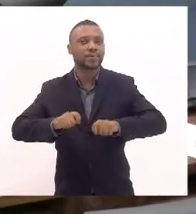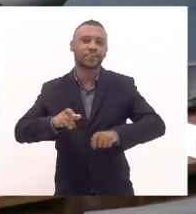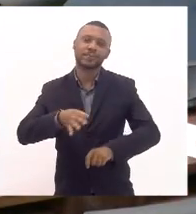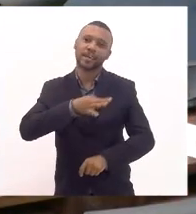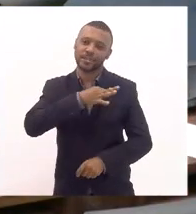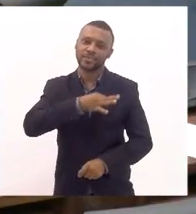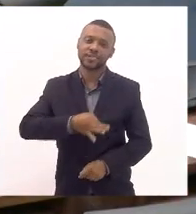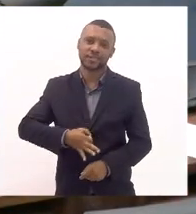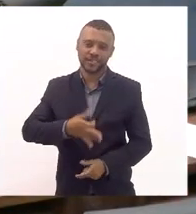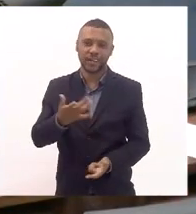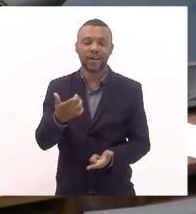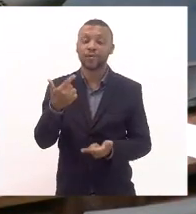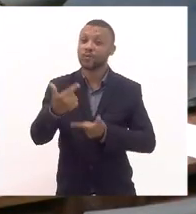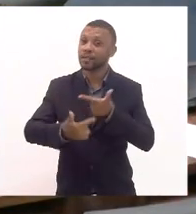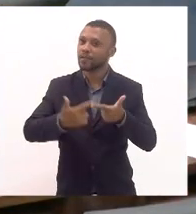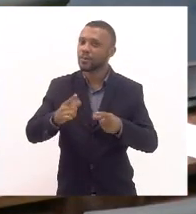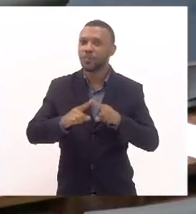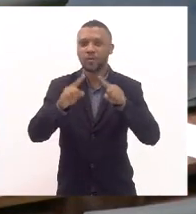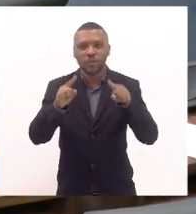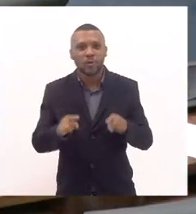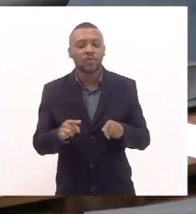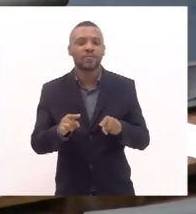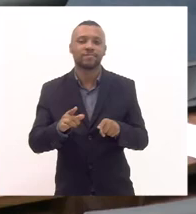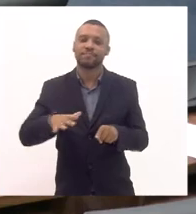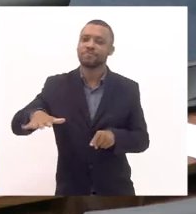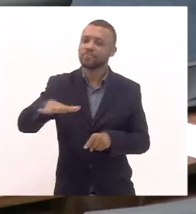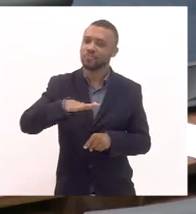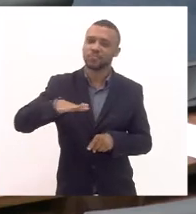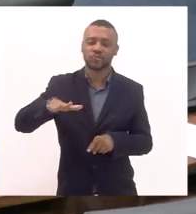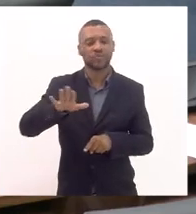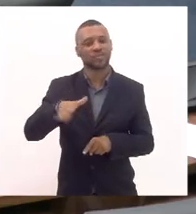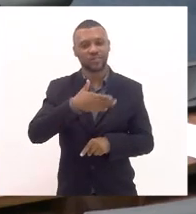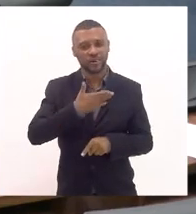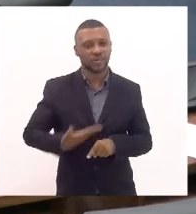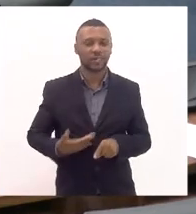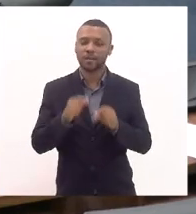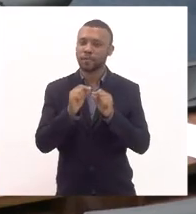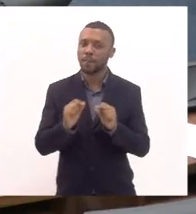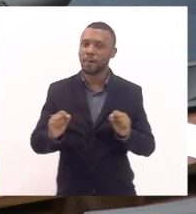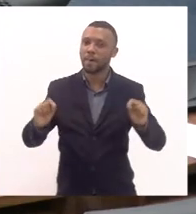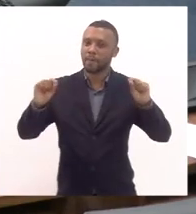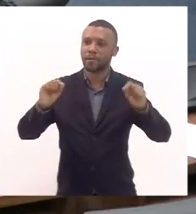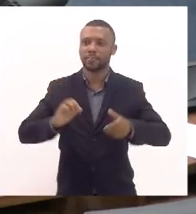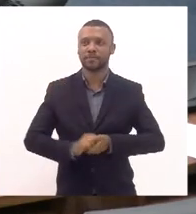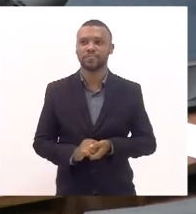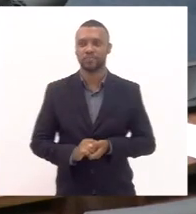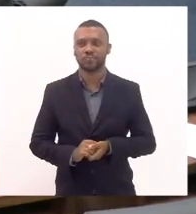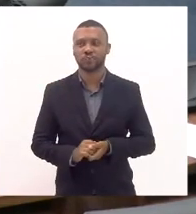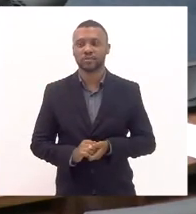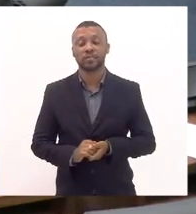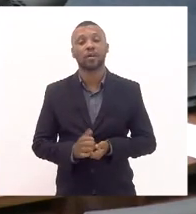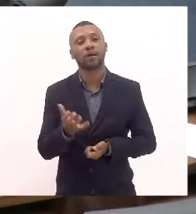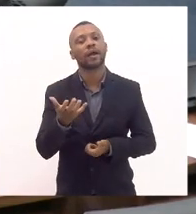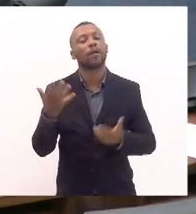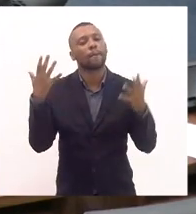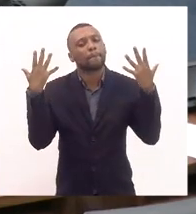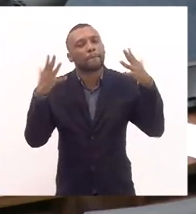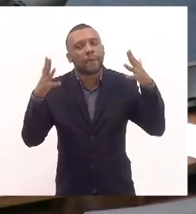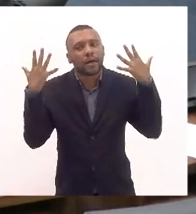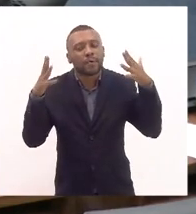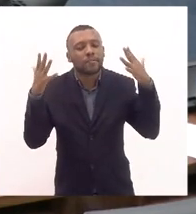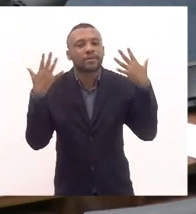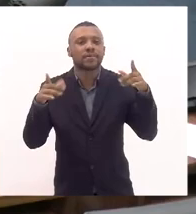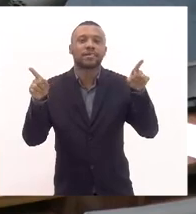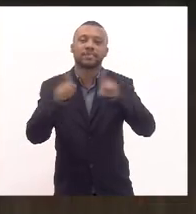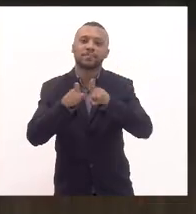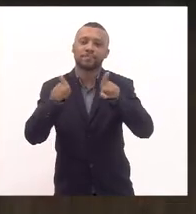dignidade para os trabalhadores e trabalhadoras do nosso estado e é disso que eu quero falar parabenizando também